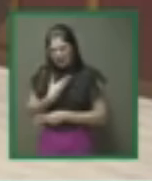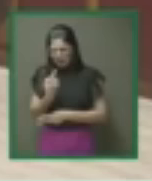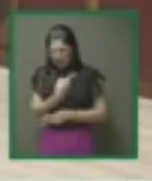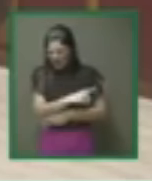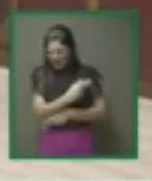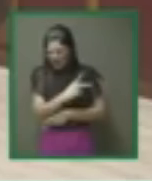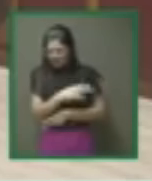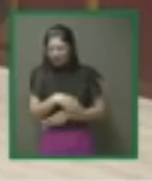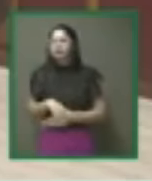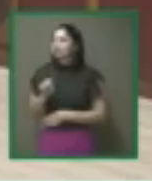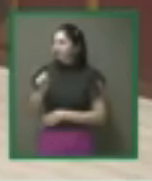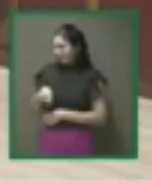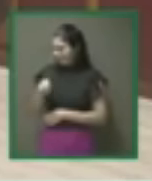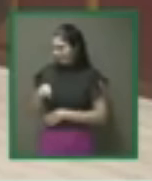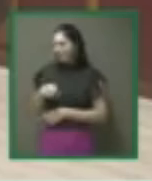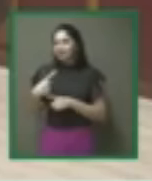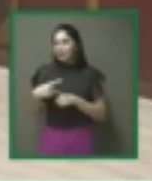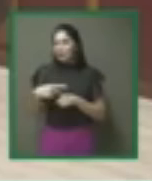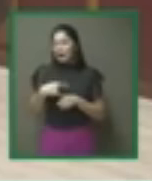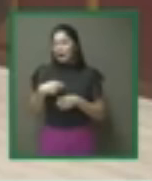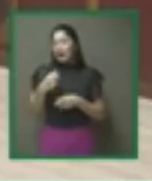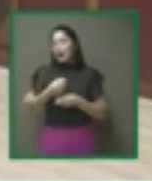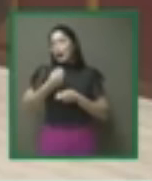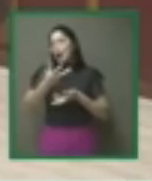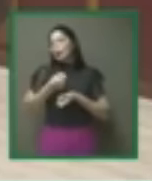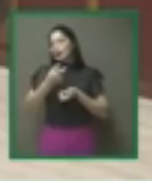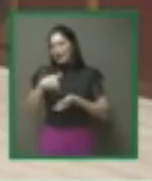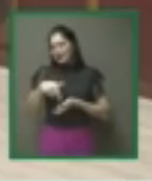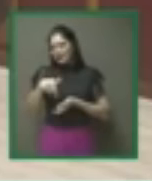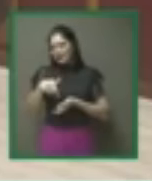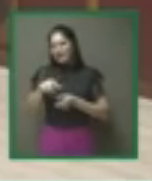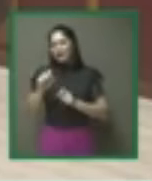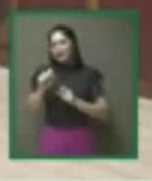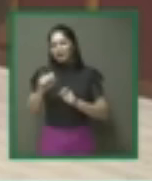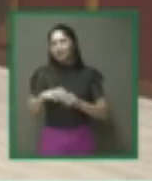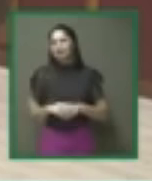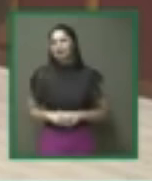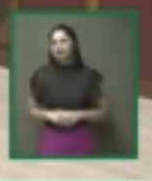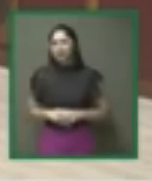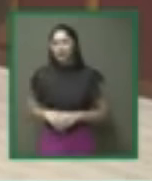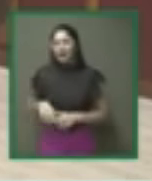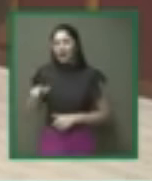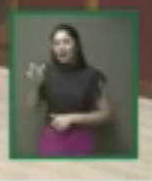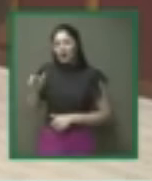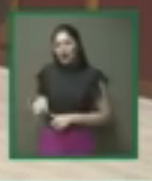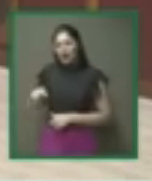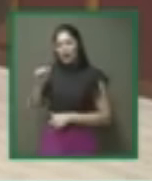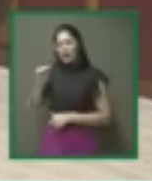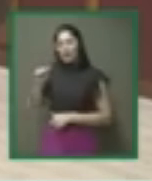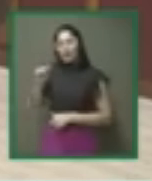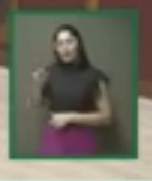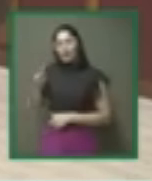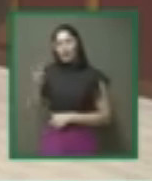Sim. Pois é, porque surgiu uma conversa que aí o Arthur falou, que a Ilma